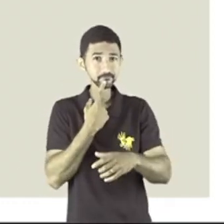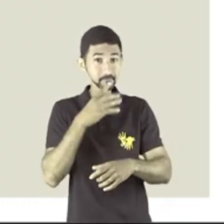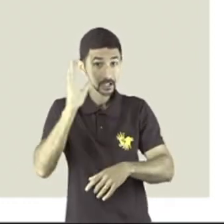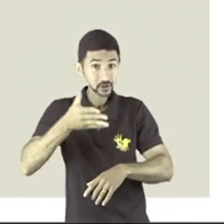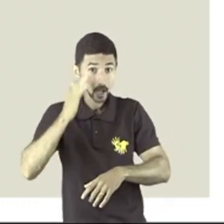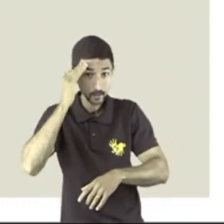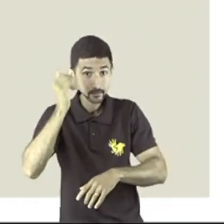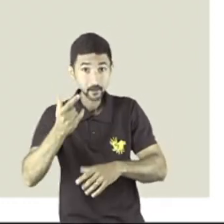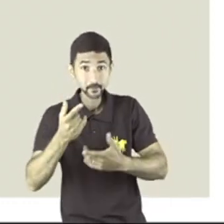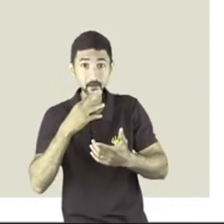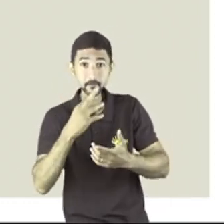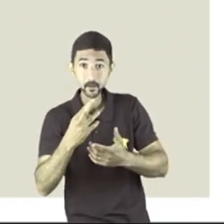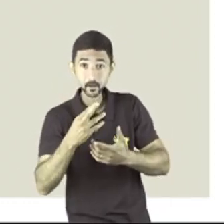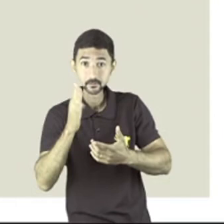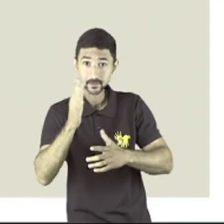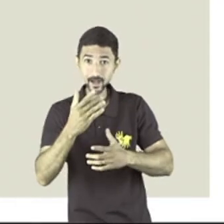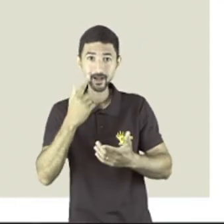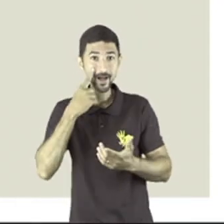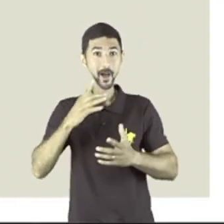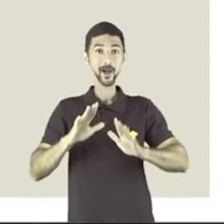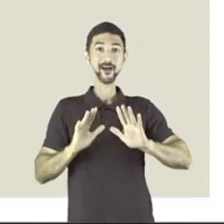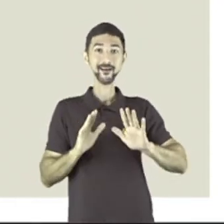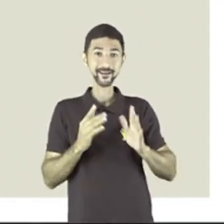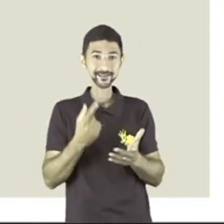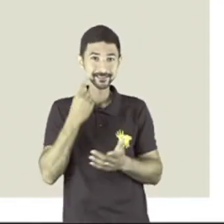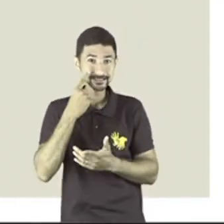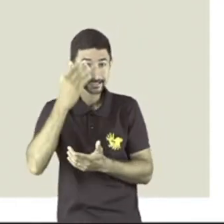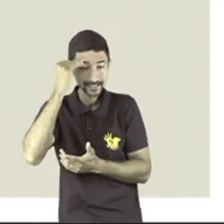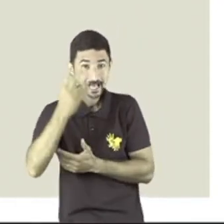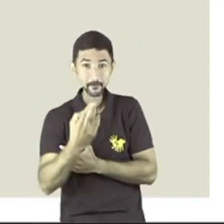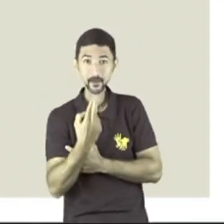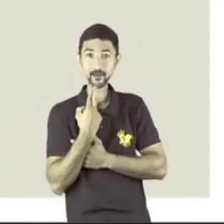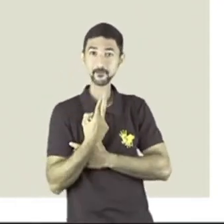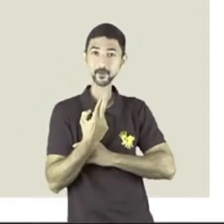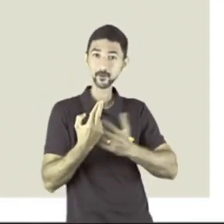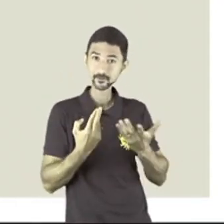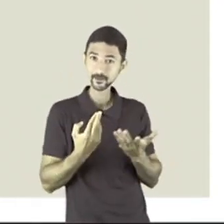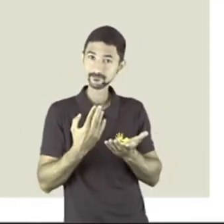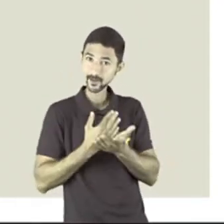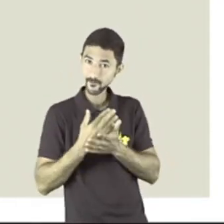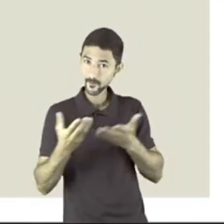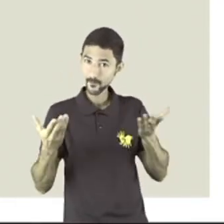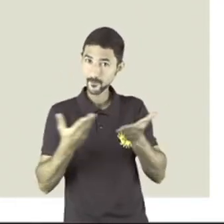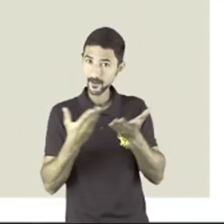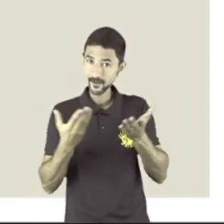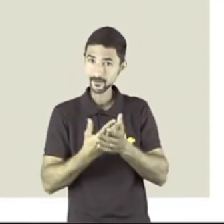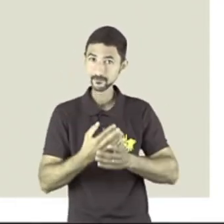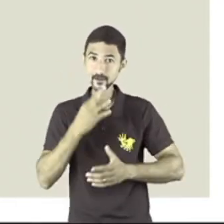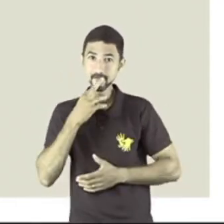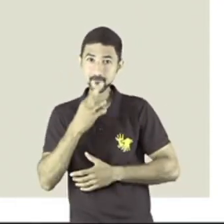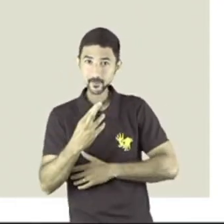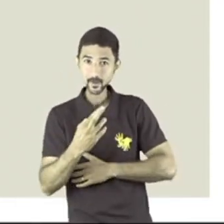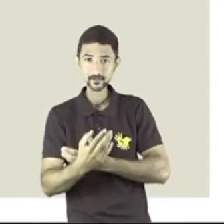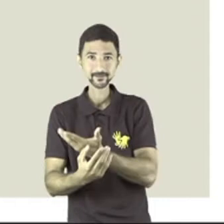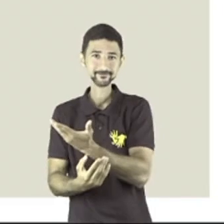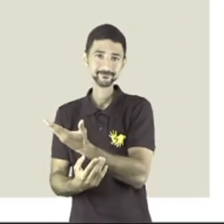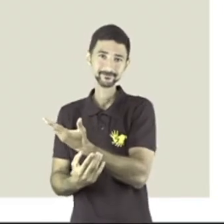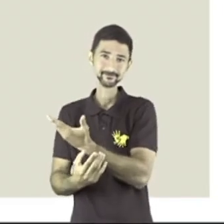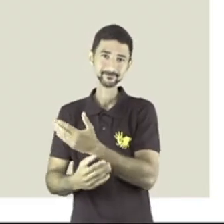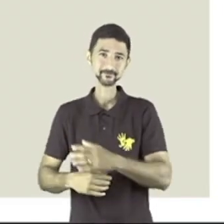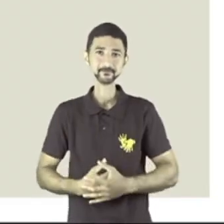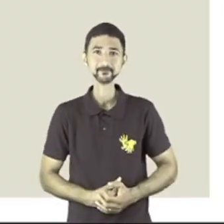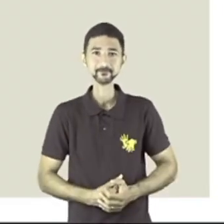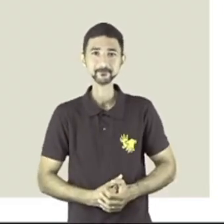Já sabem a resposta? Opa! Se já sabem a resposta, nós vamos agora para a resposta. Vamos